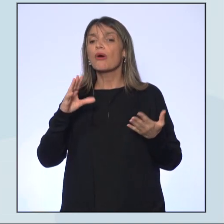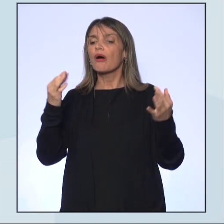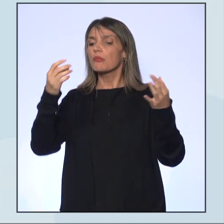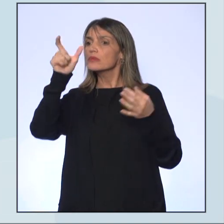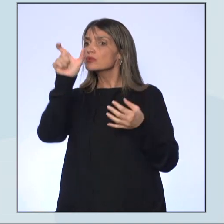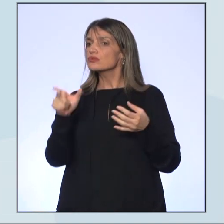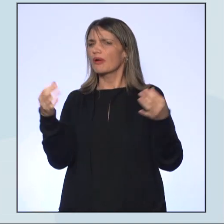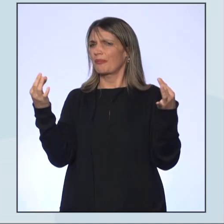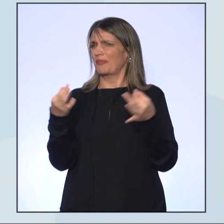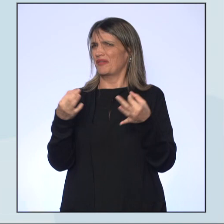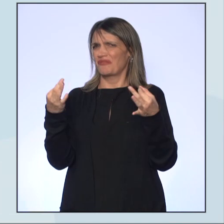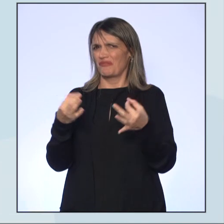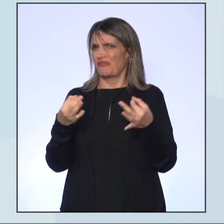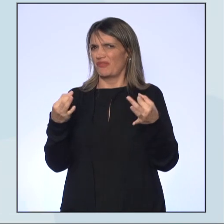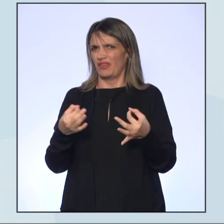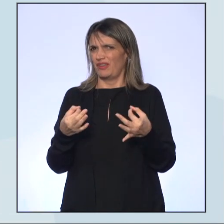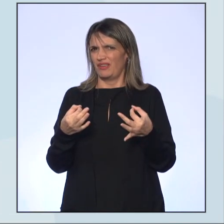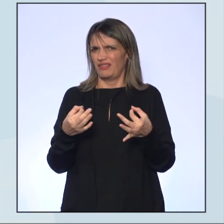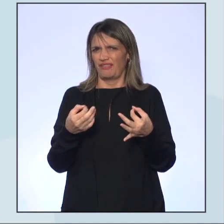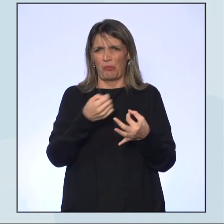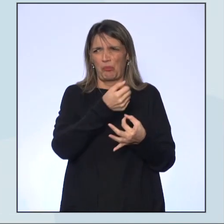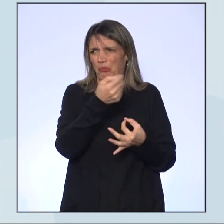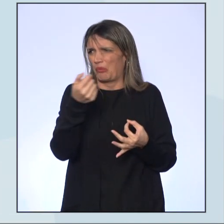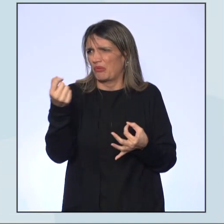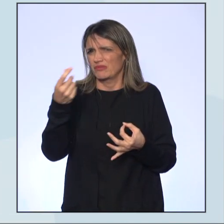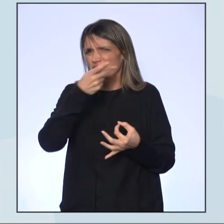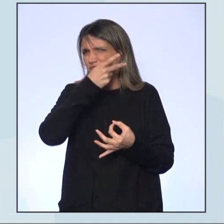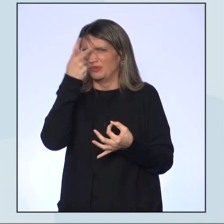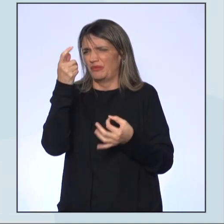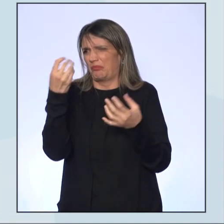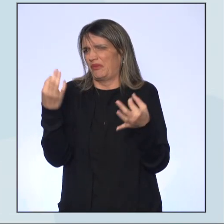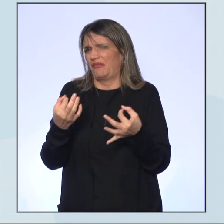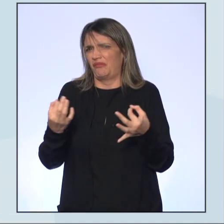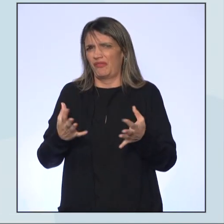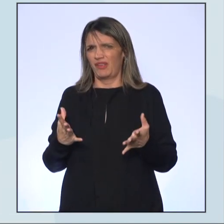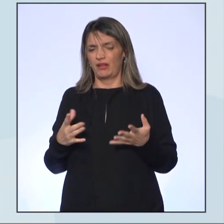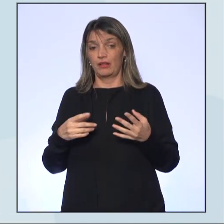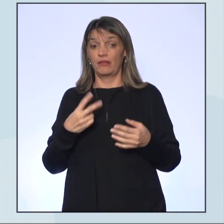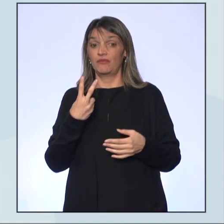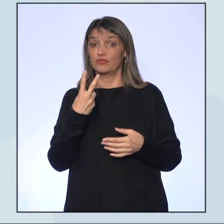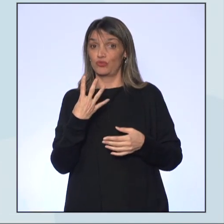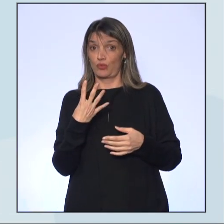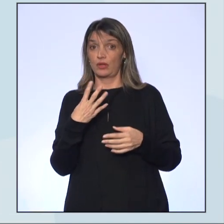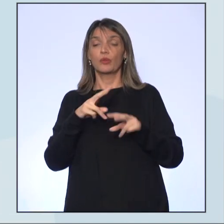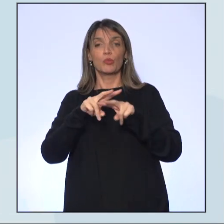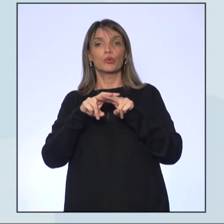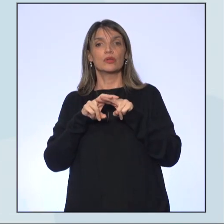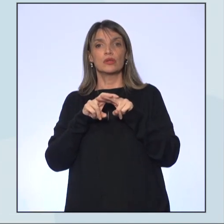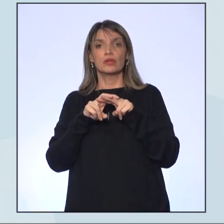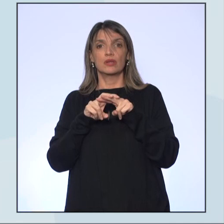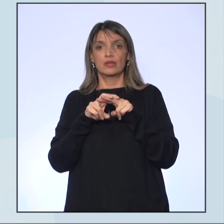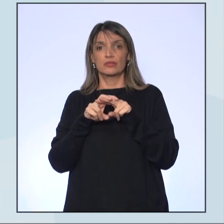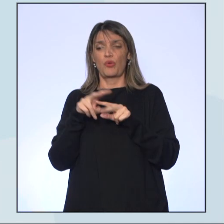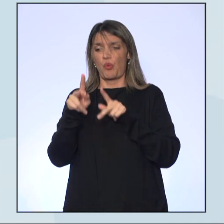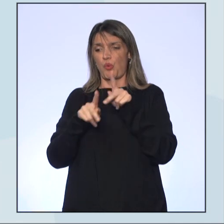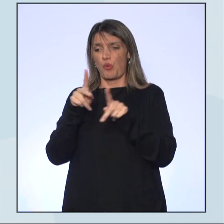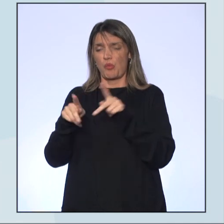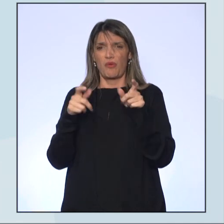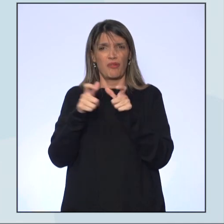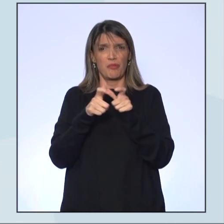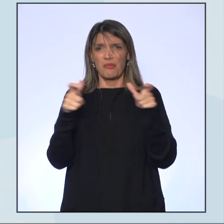perfeitos, isto é, pouquíssimos. E 24. Por isso, a maior parte do povo está sendo